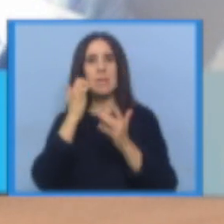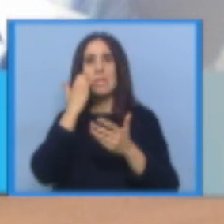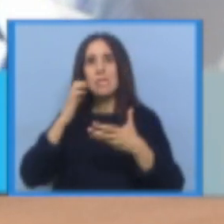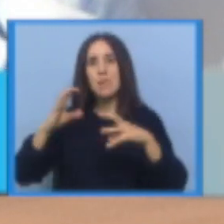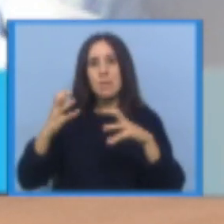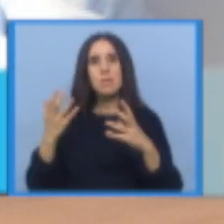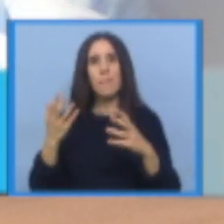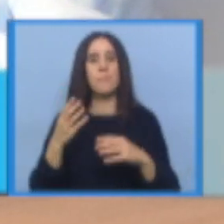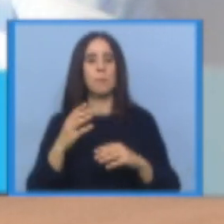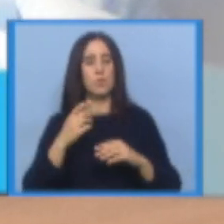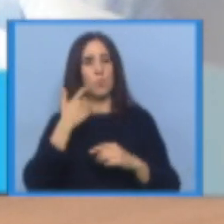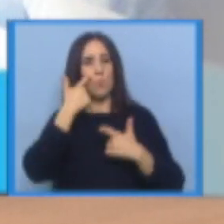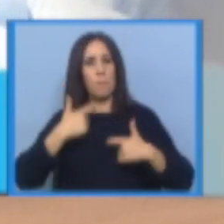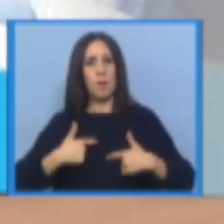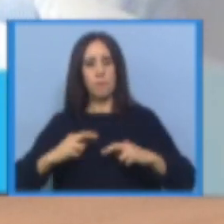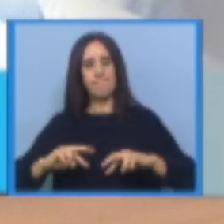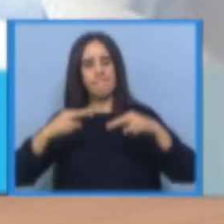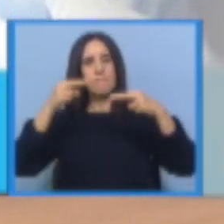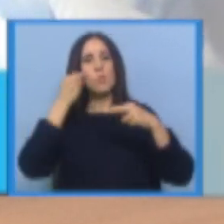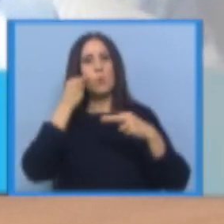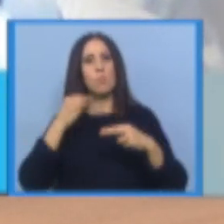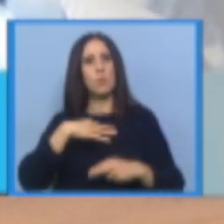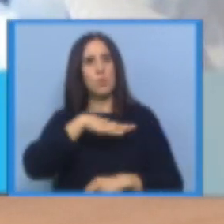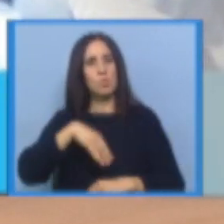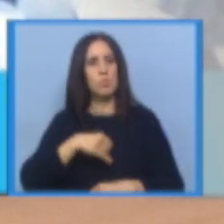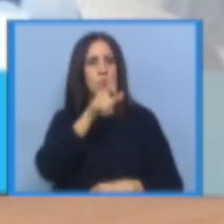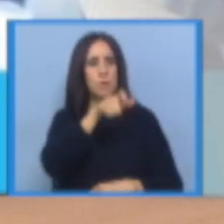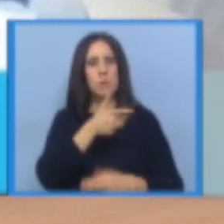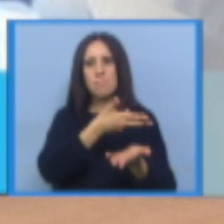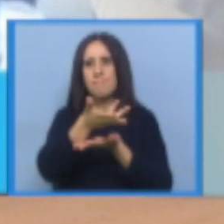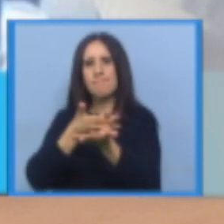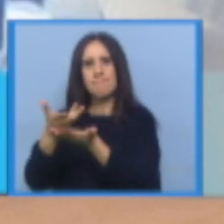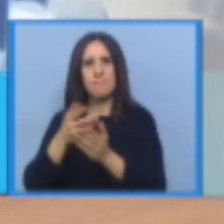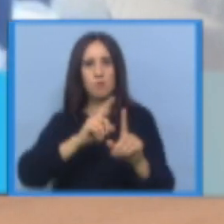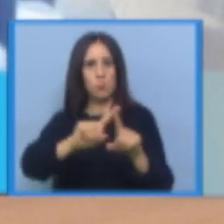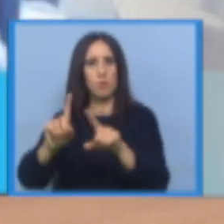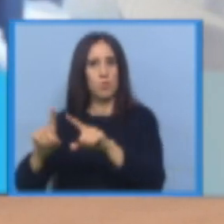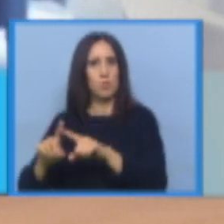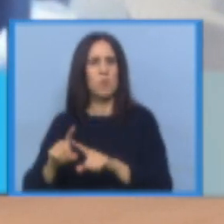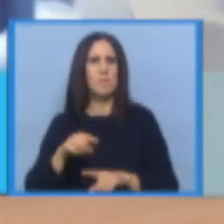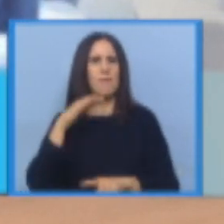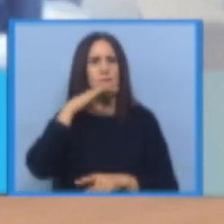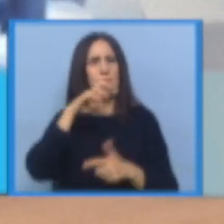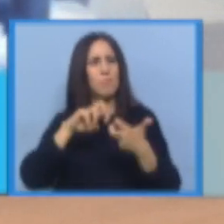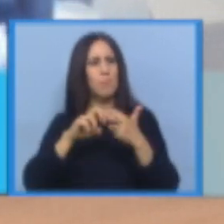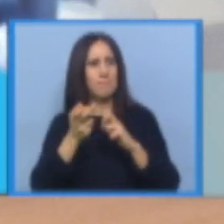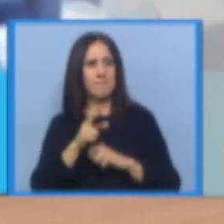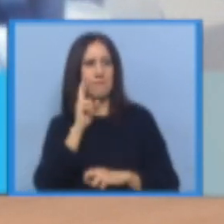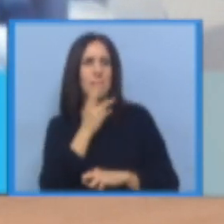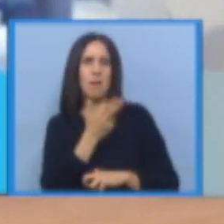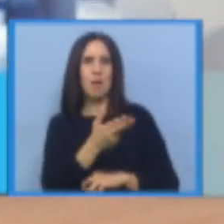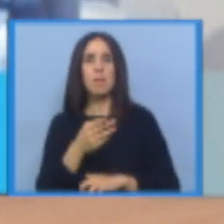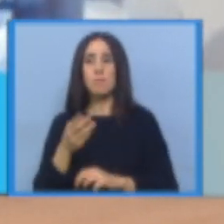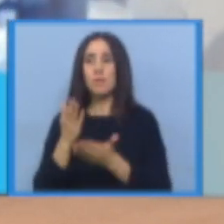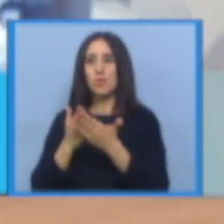do ser humano no mundo e na sua relação com os outros seres humanos, etc. Vemos isso nas problemáticas da família, vemos nos desafios